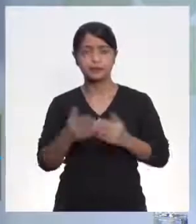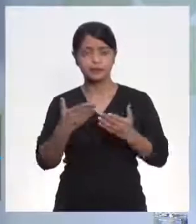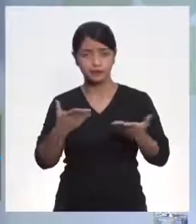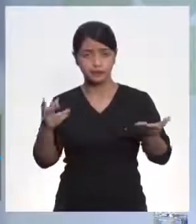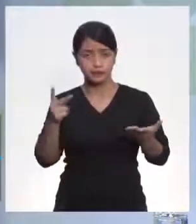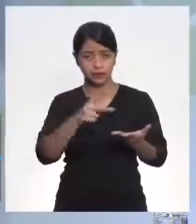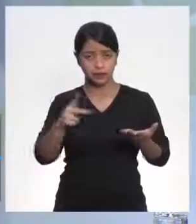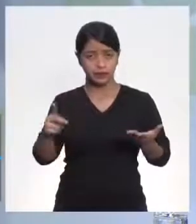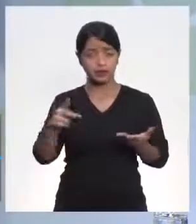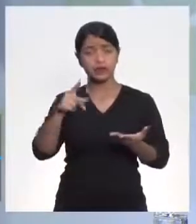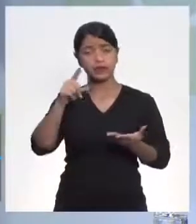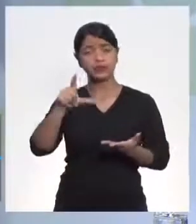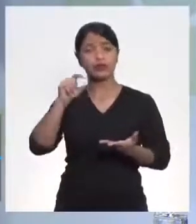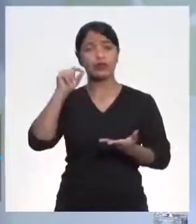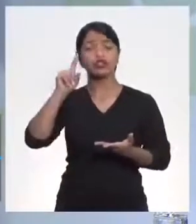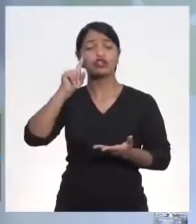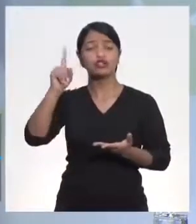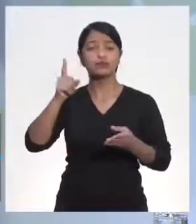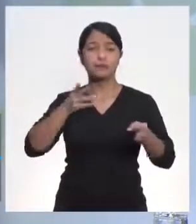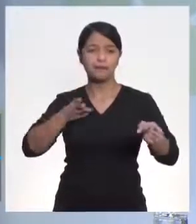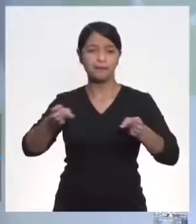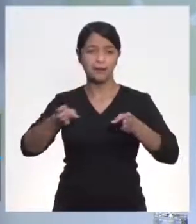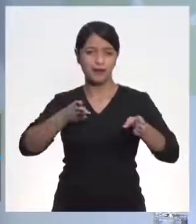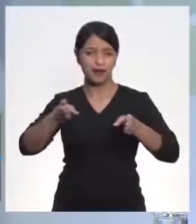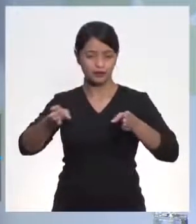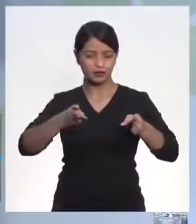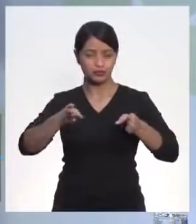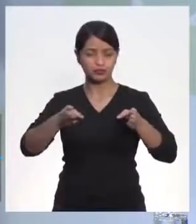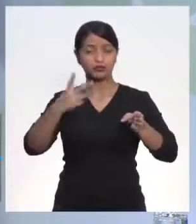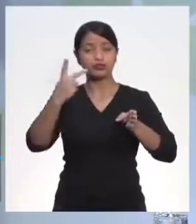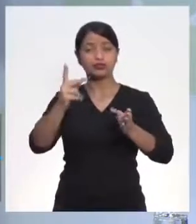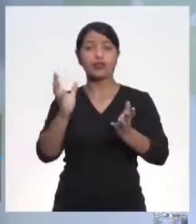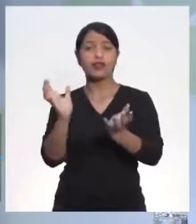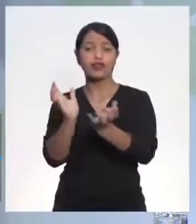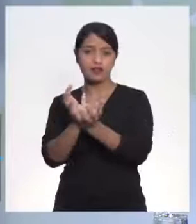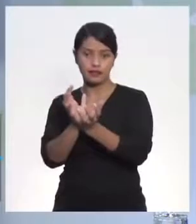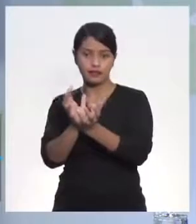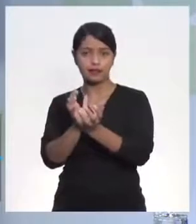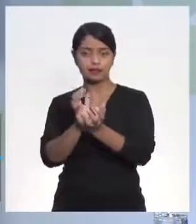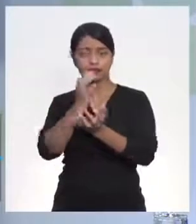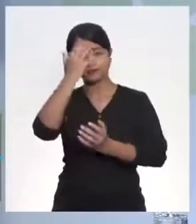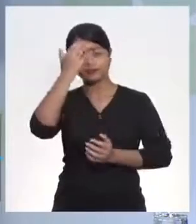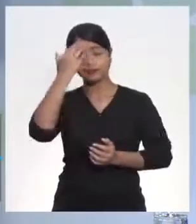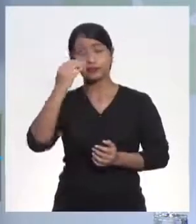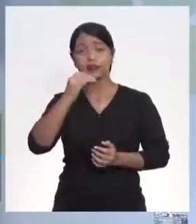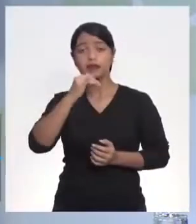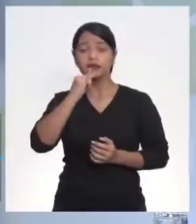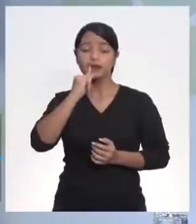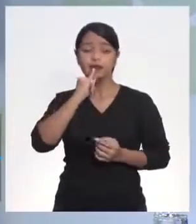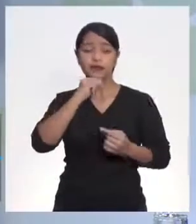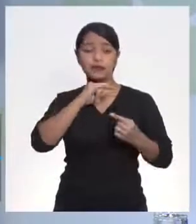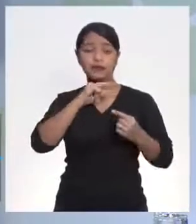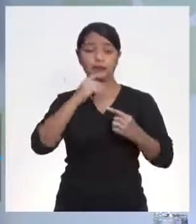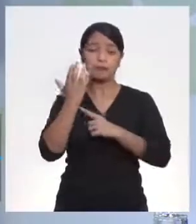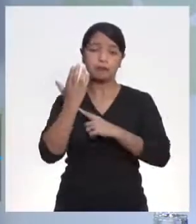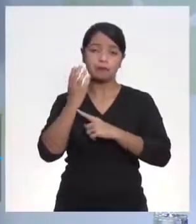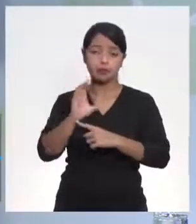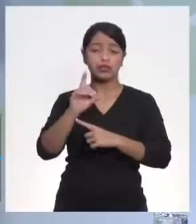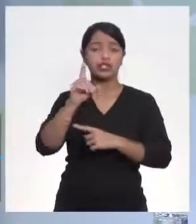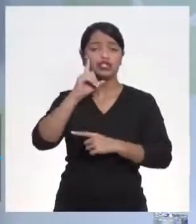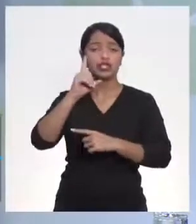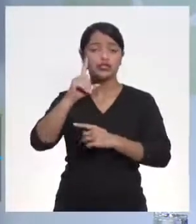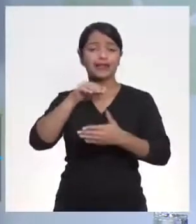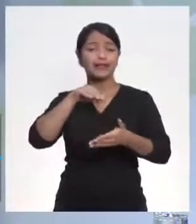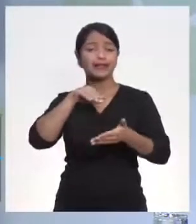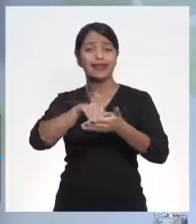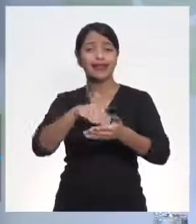estipulem prazo para suas equipes. Então, não tem prazo limite para uma determinada publicação ou uma determinada situação.